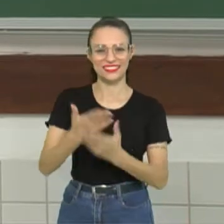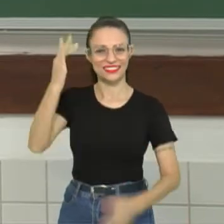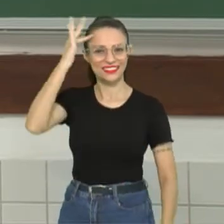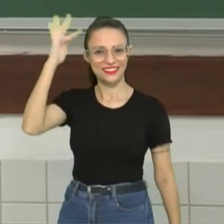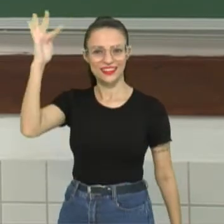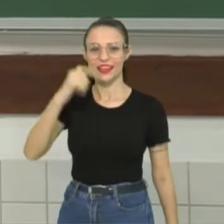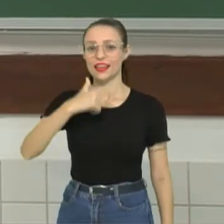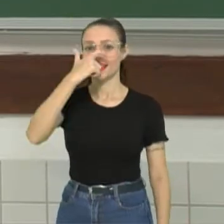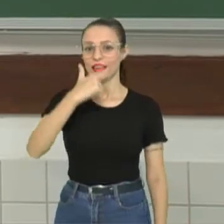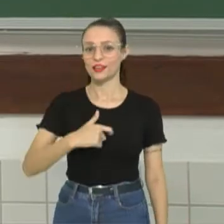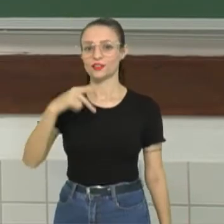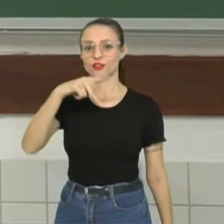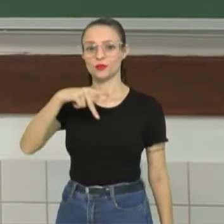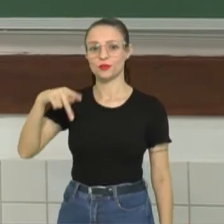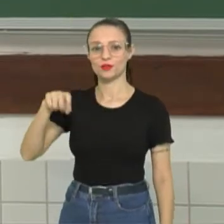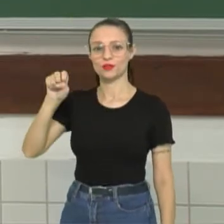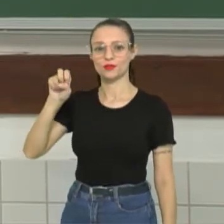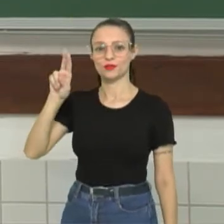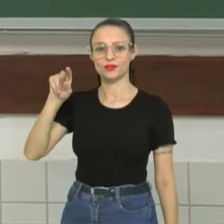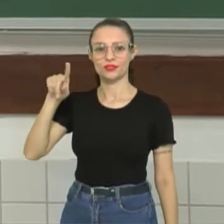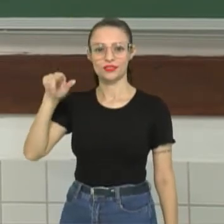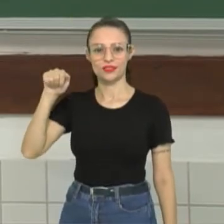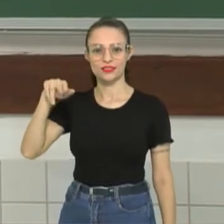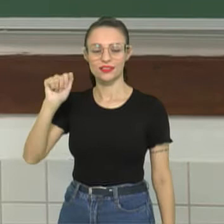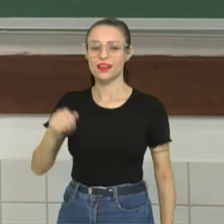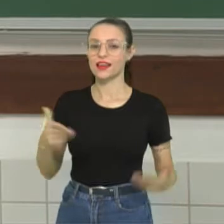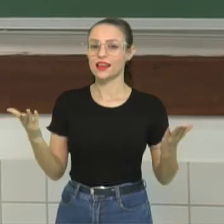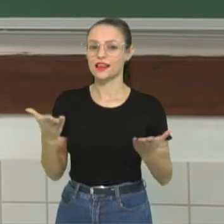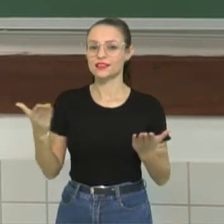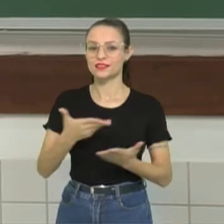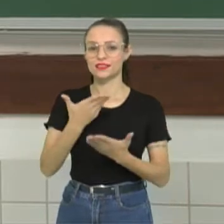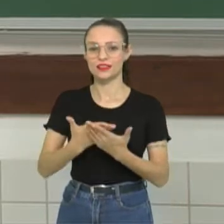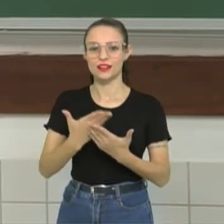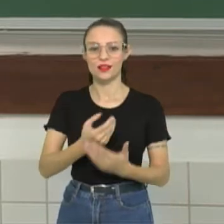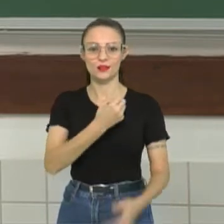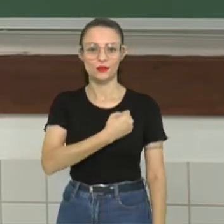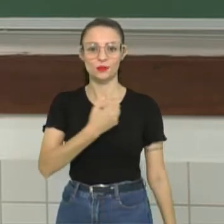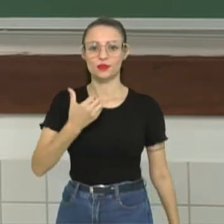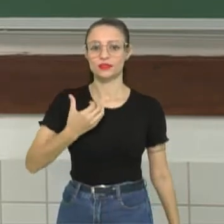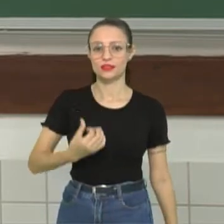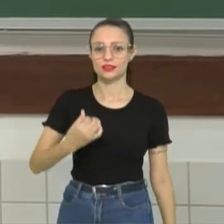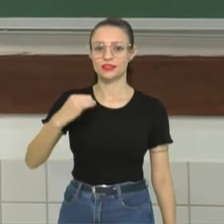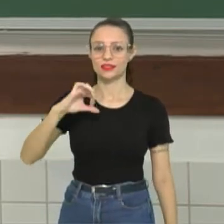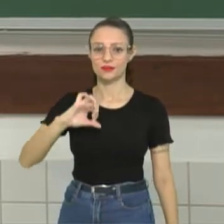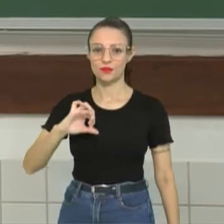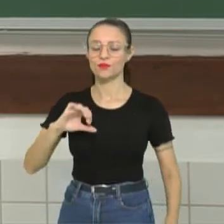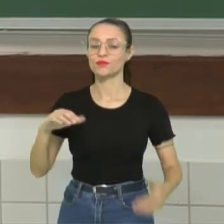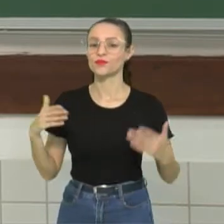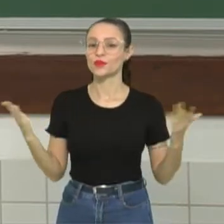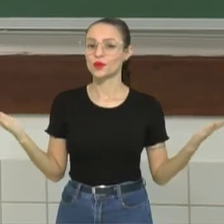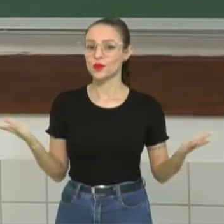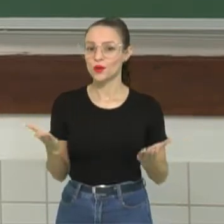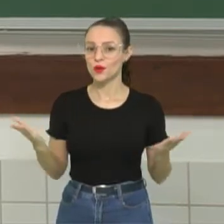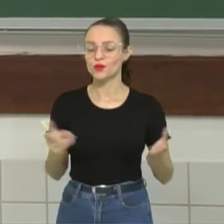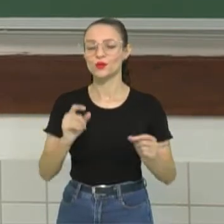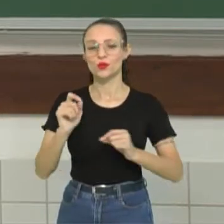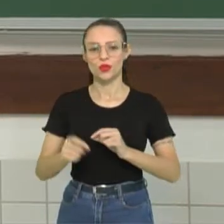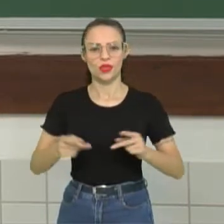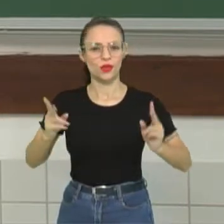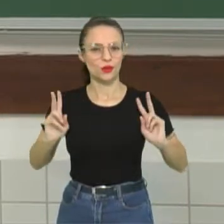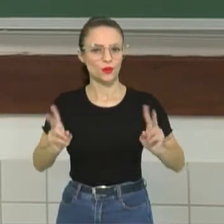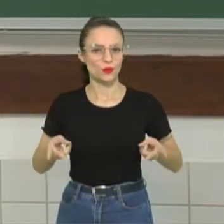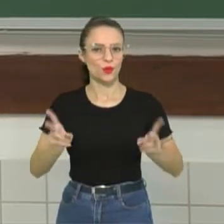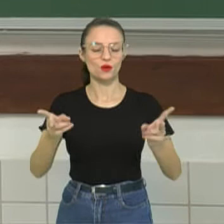eu sou a Professora Suzana os anjos essa é a nossa aula 69 hoje nós vamos